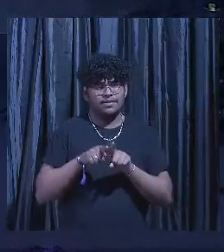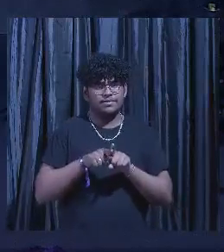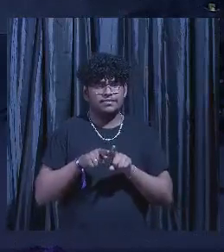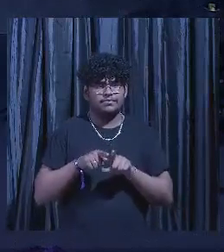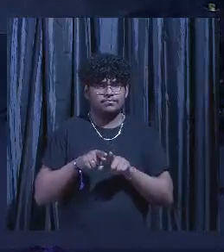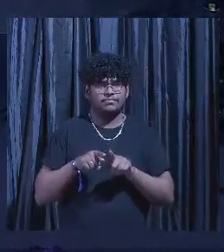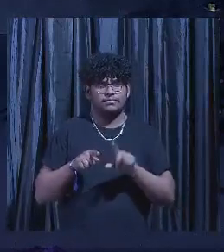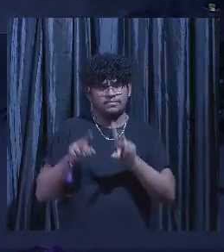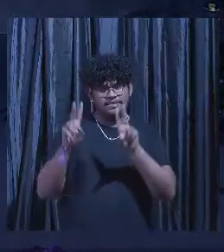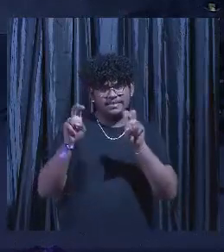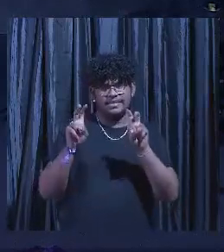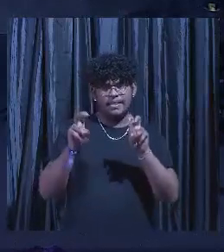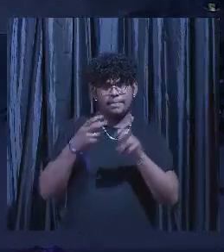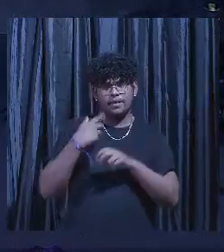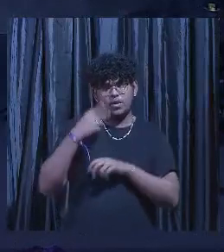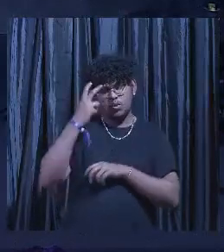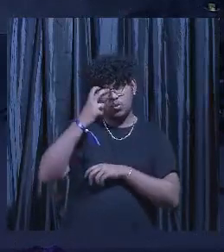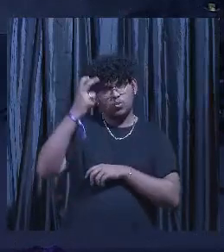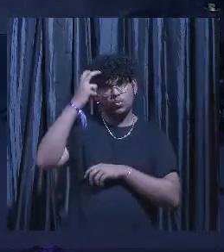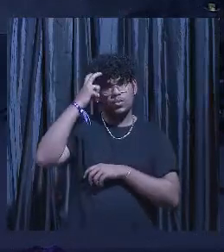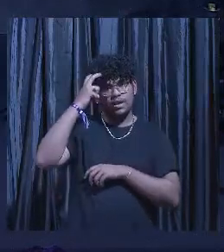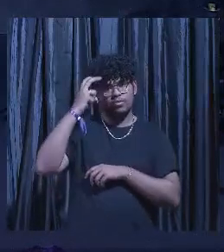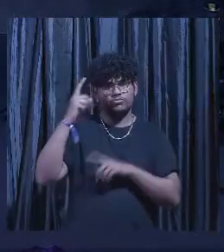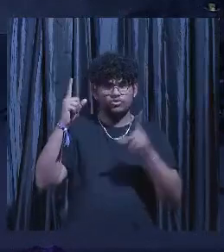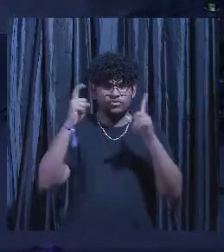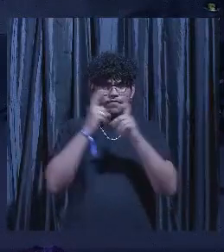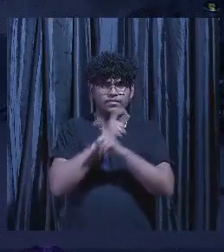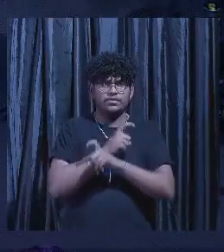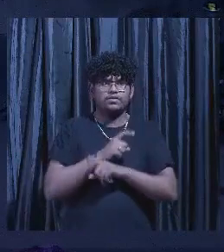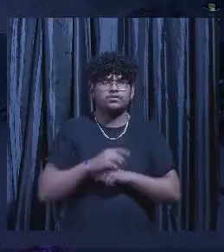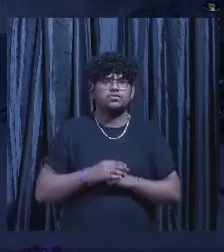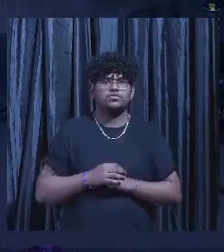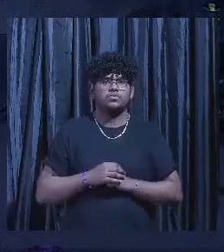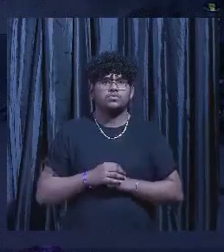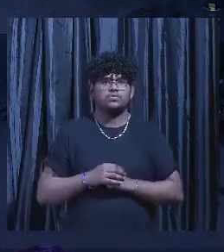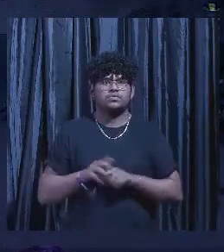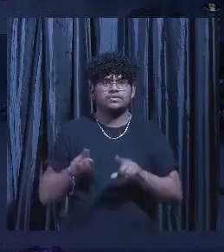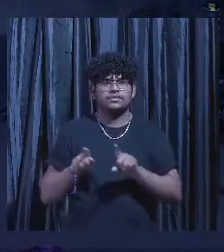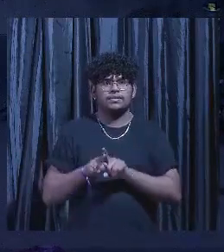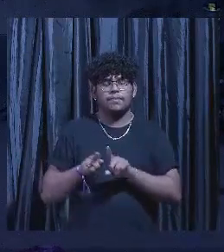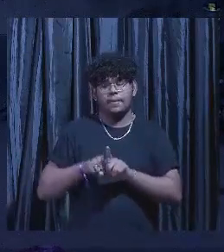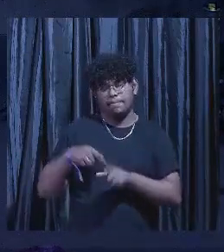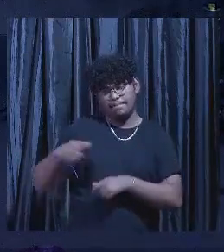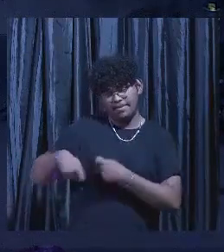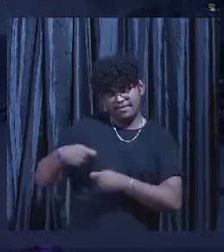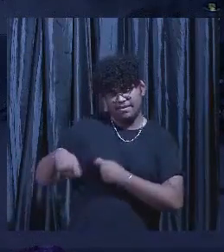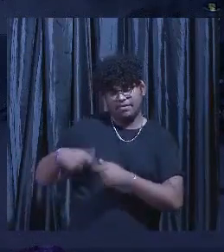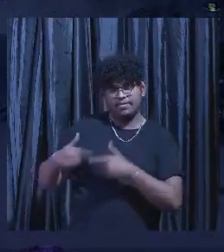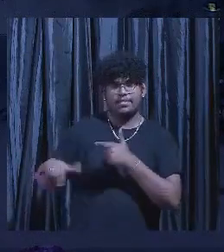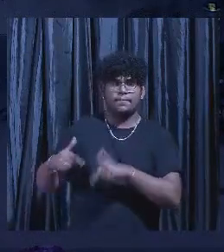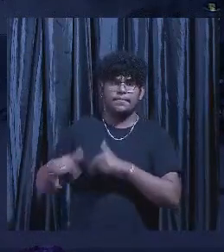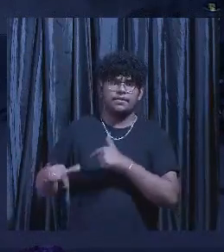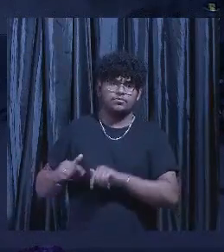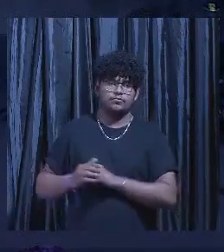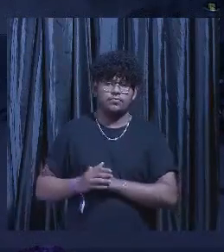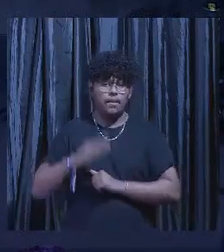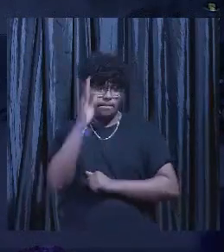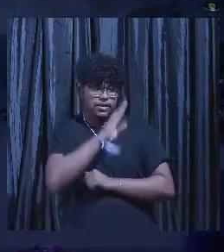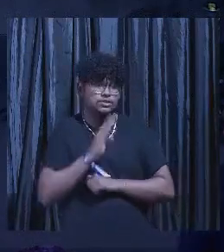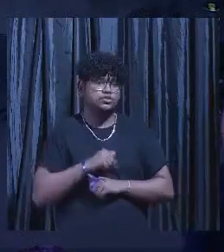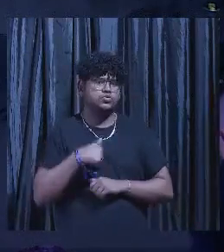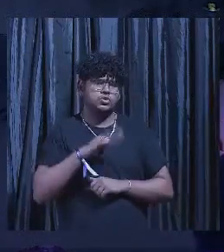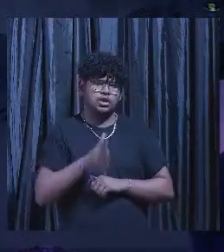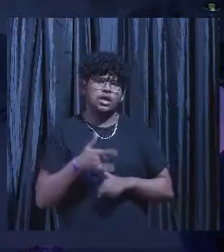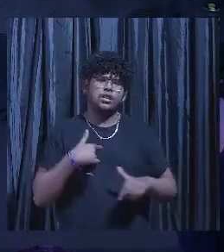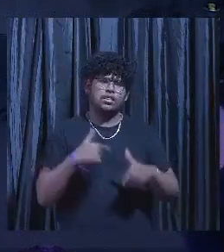é bem diferente. E depois a questão do mercado de trabalho. Eu no Brasil já trabalhava como diretora, como roteirista,